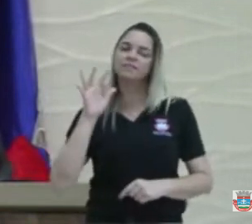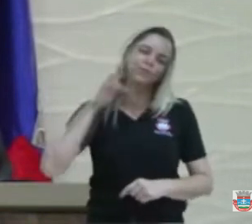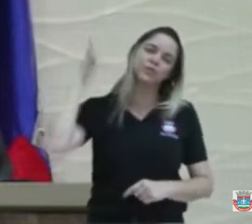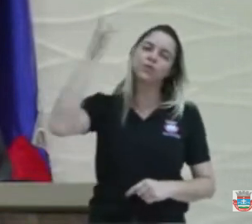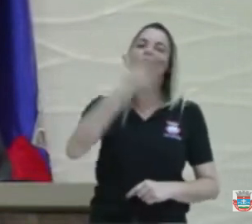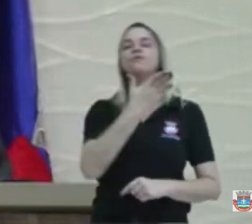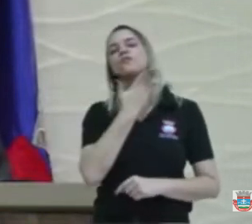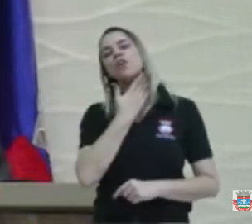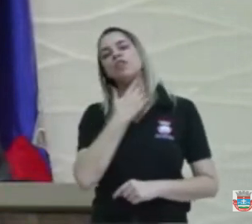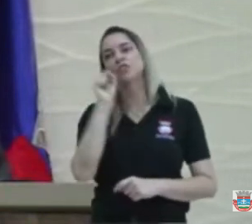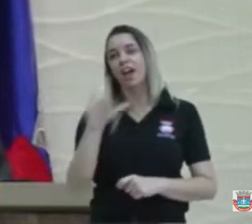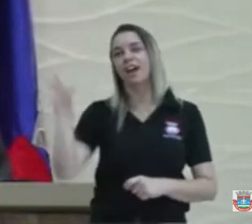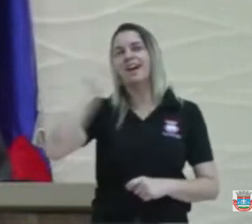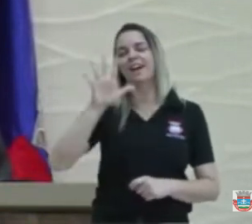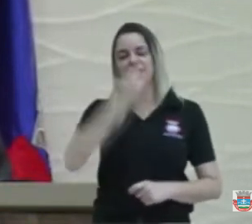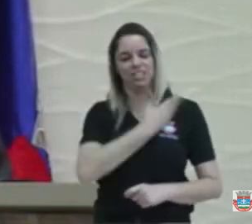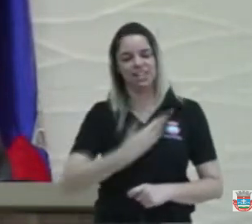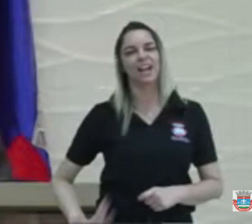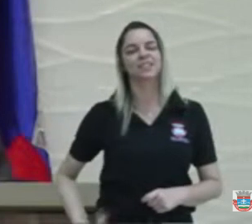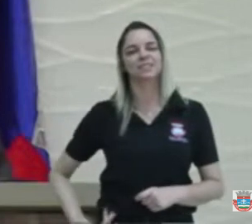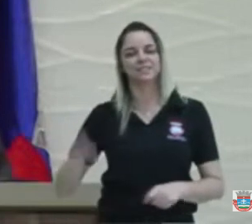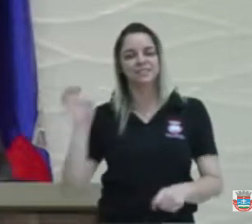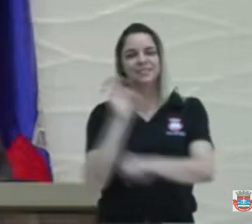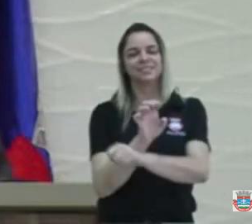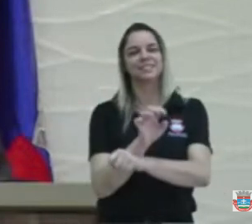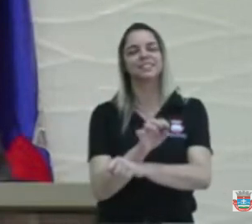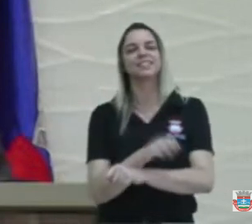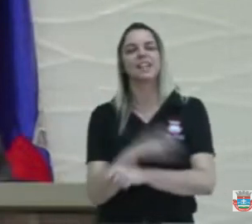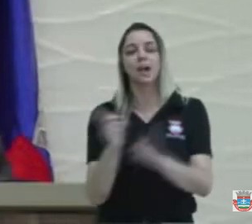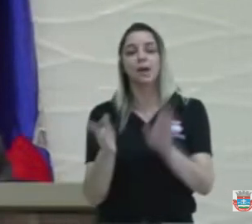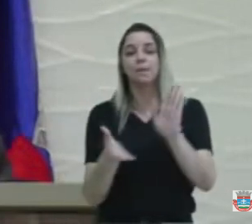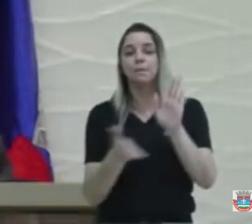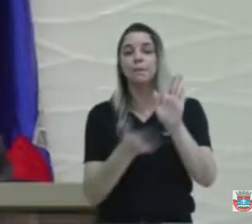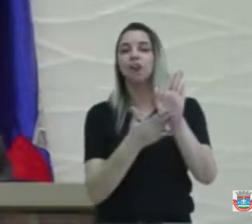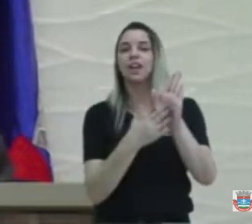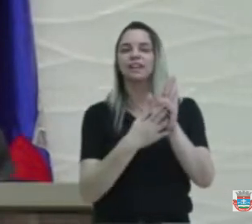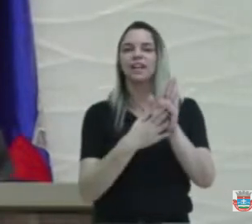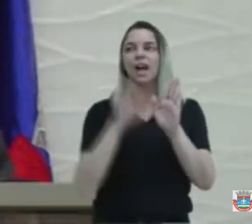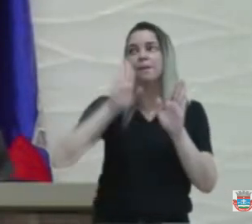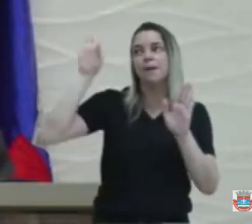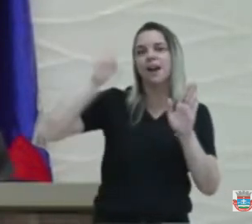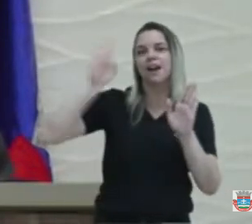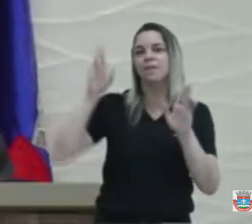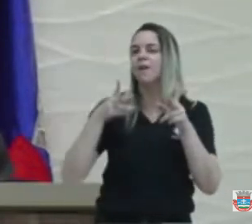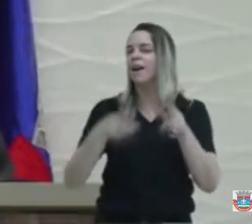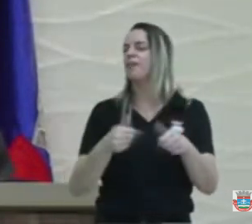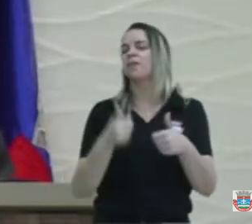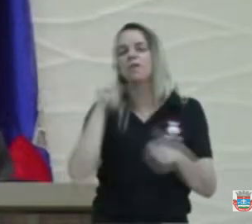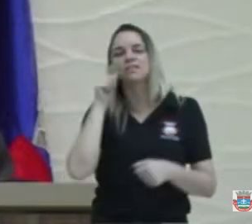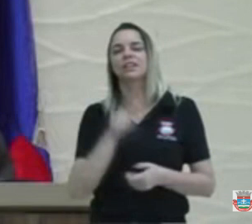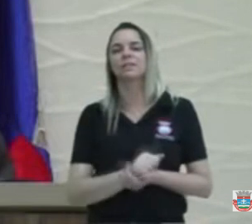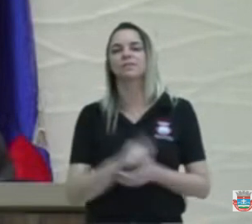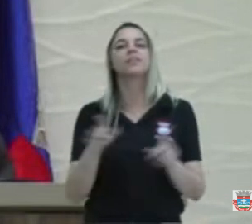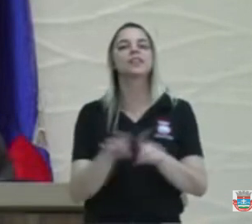Agreste no nosso estado, vai defender a pauta que ela apresentou em sua campanha. Agradecer a Deus pela